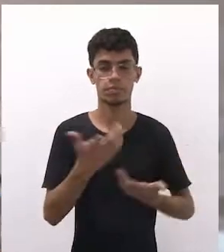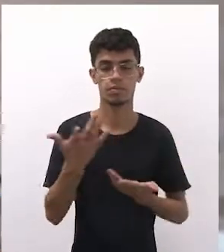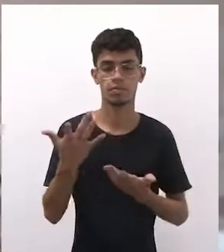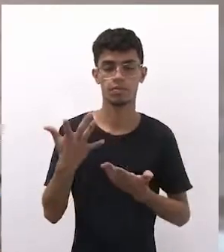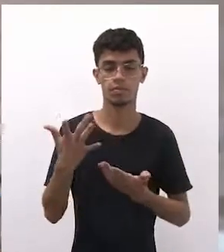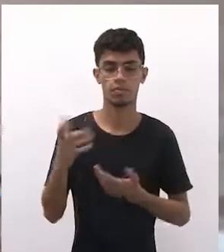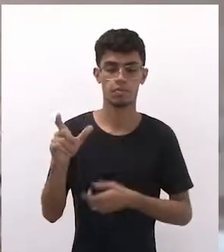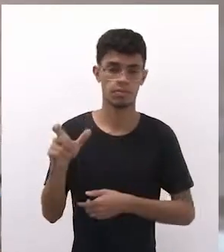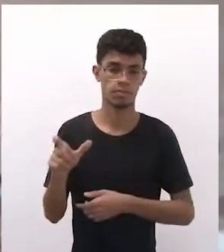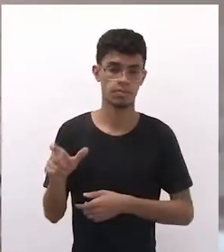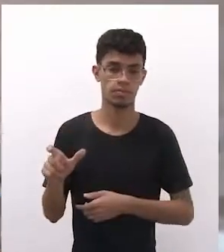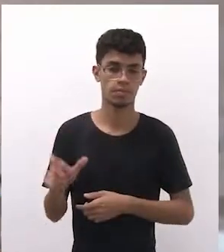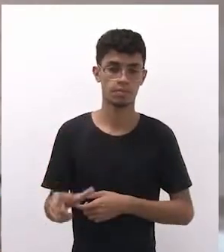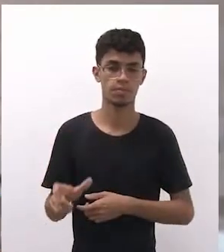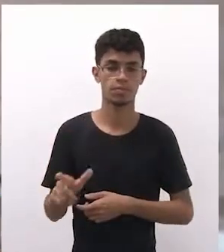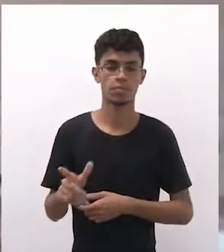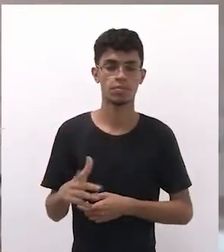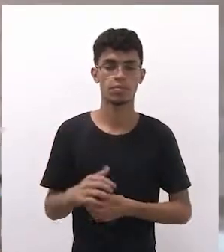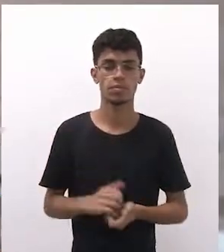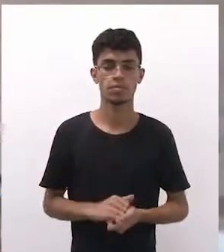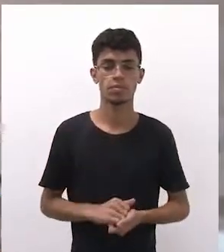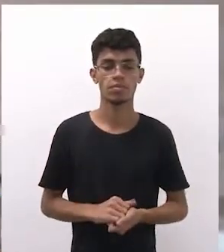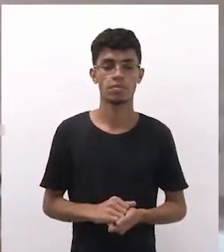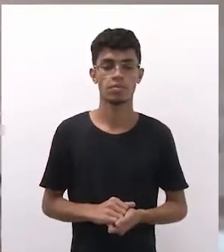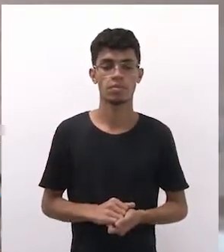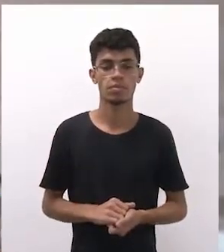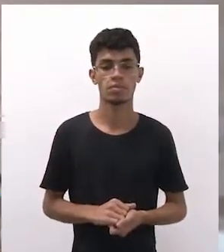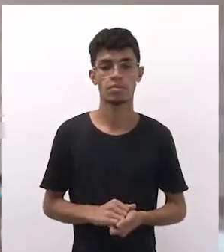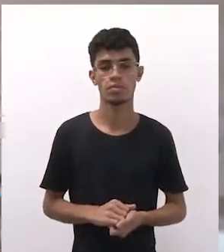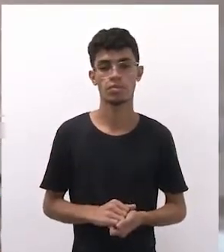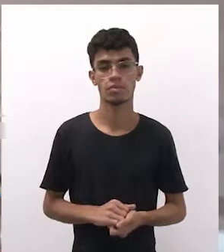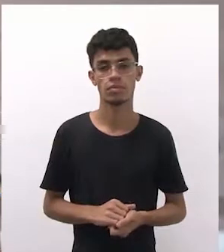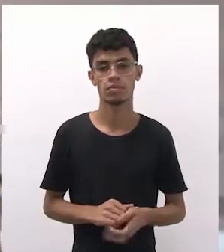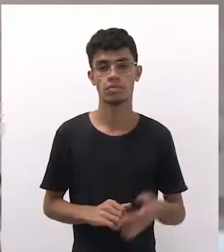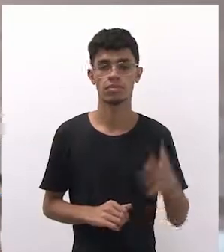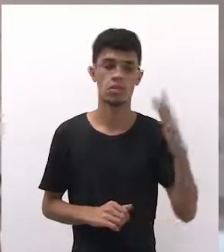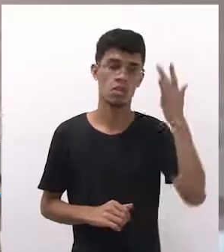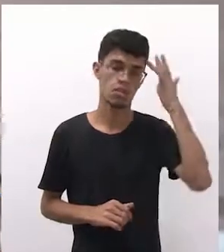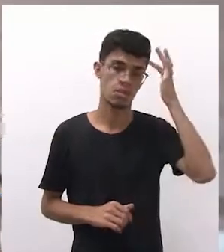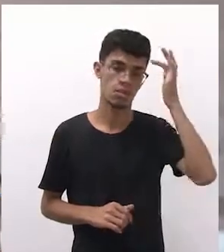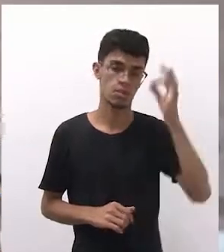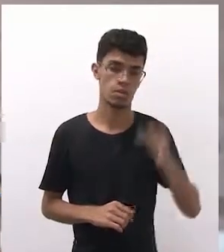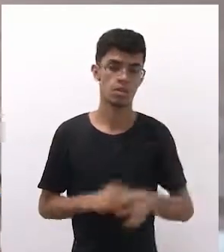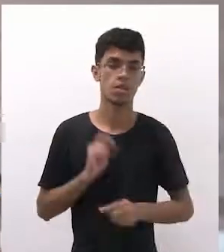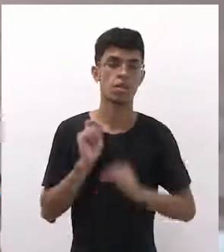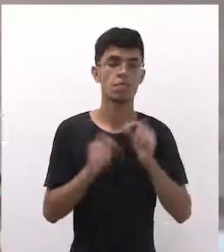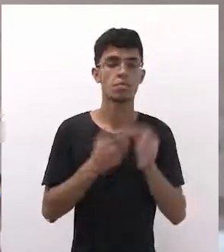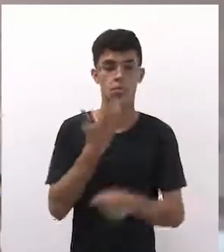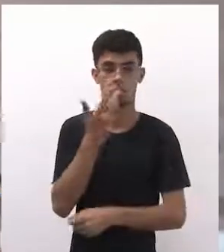tenta justamente entender, né, quem são essas meninas naquele